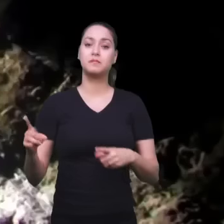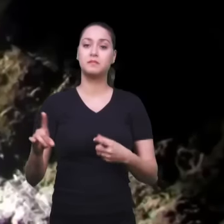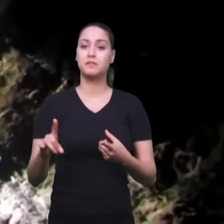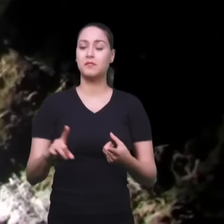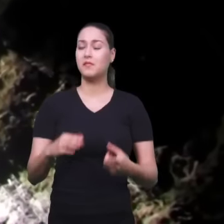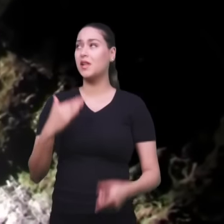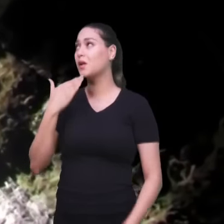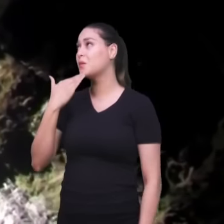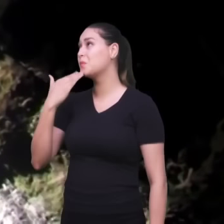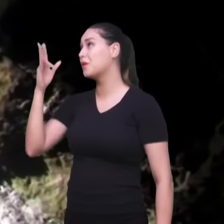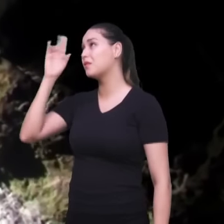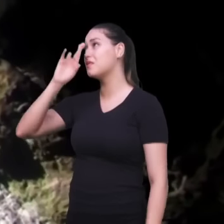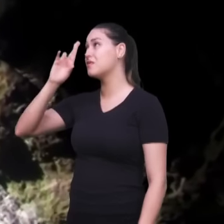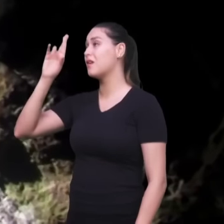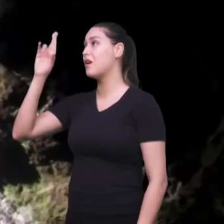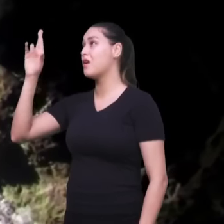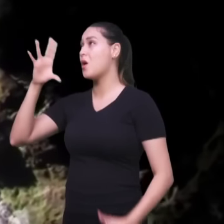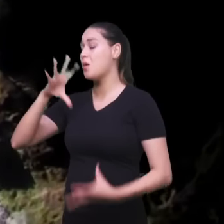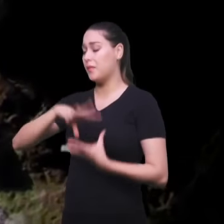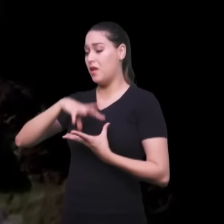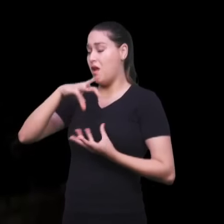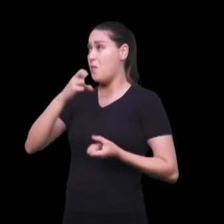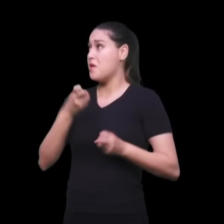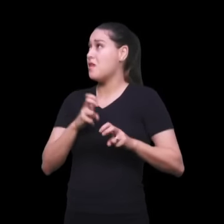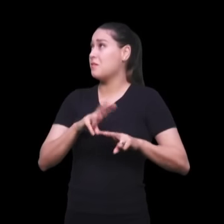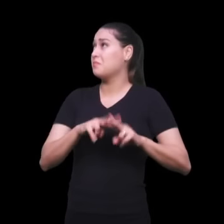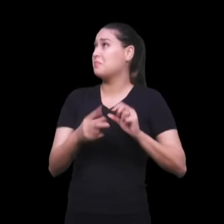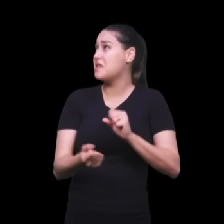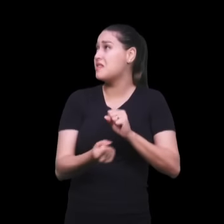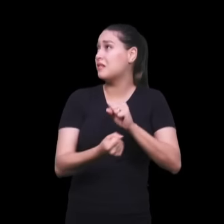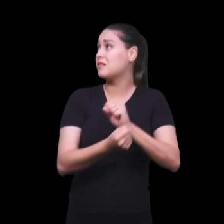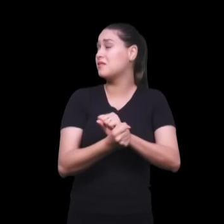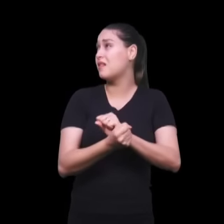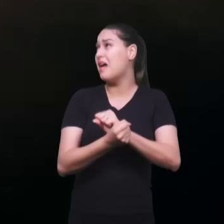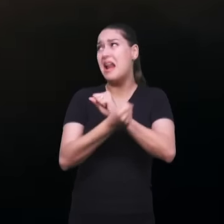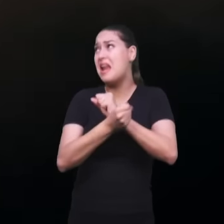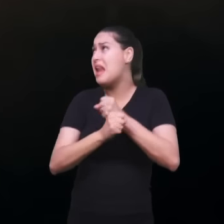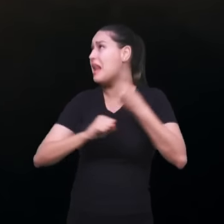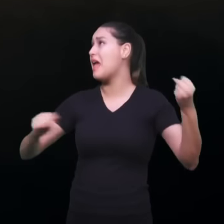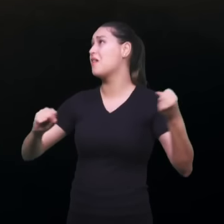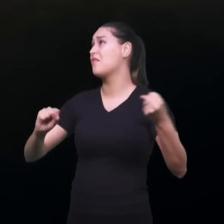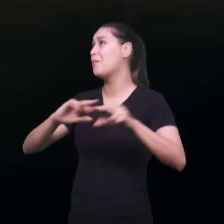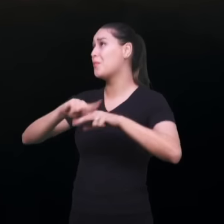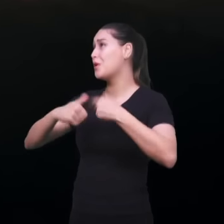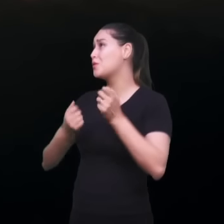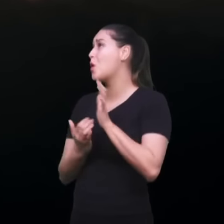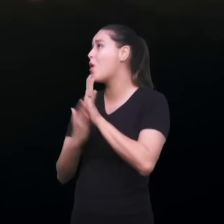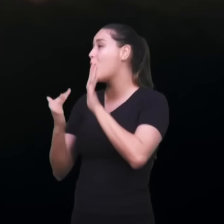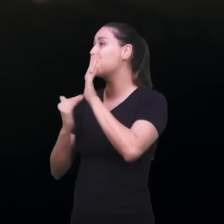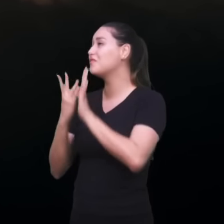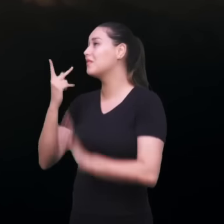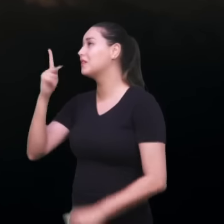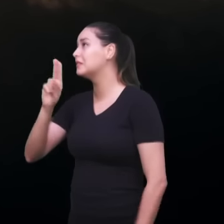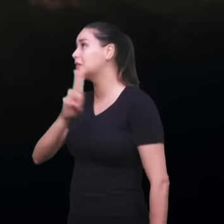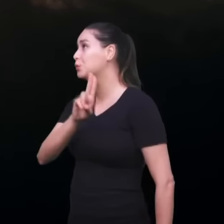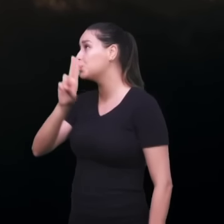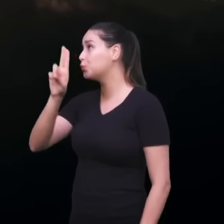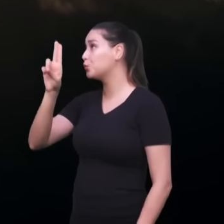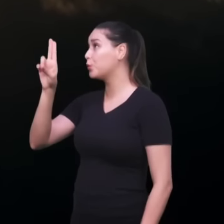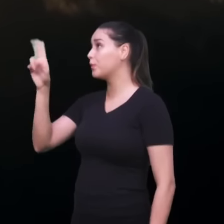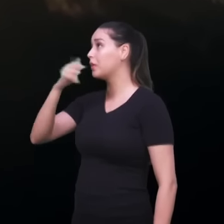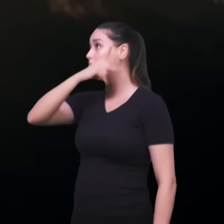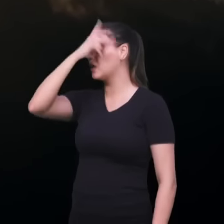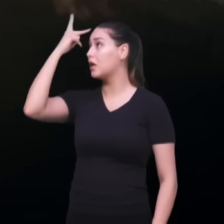Tira-me desta prisão Meu Senhor Eu me contarei Teu